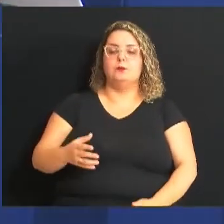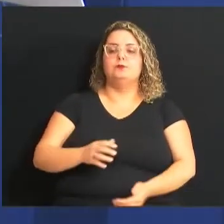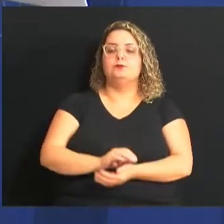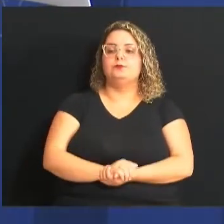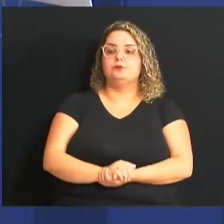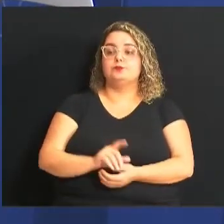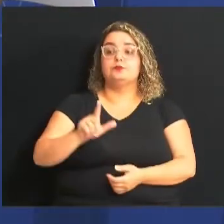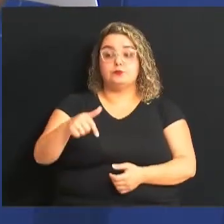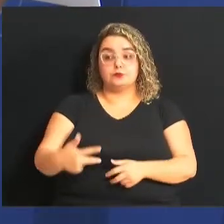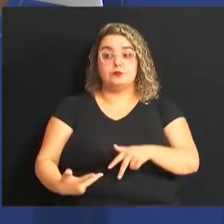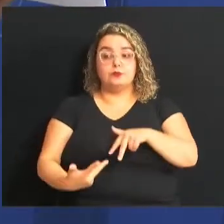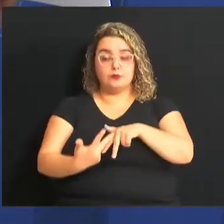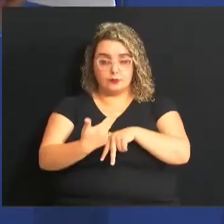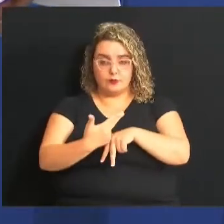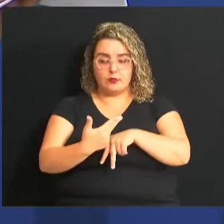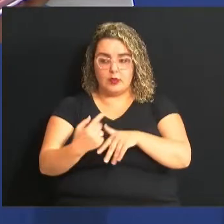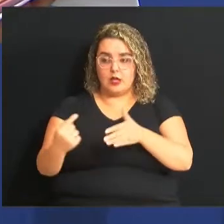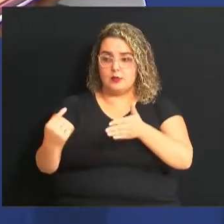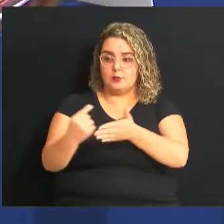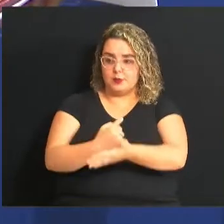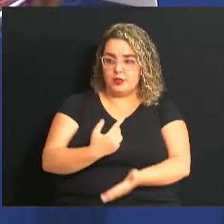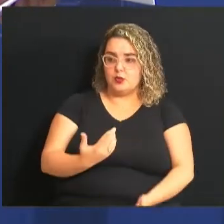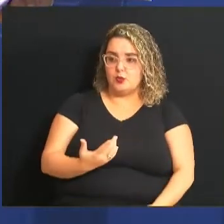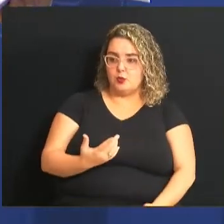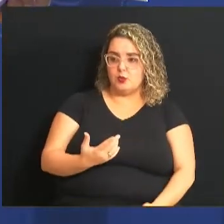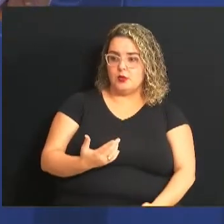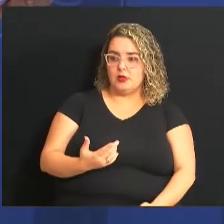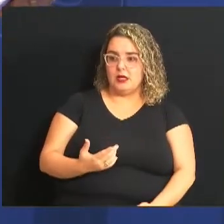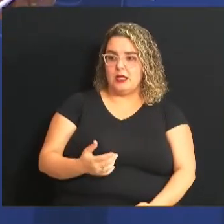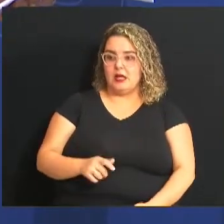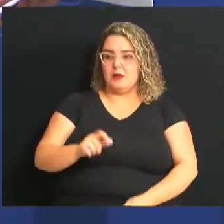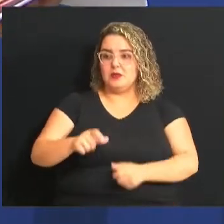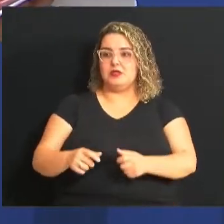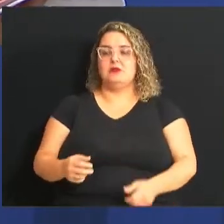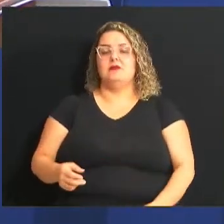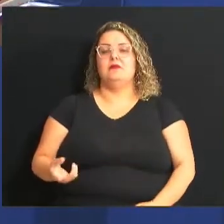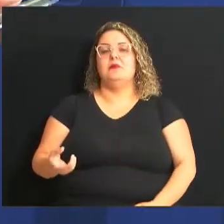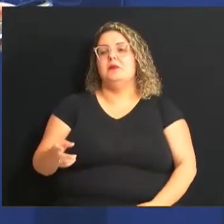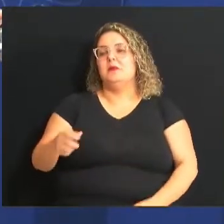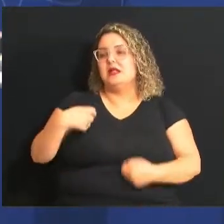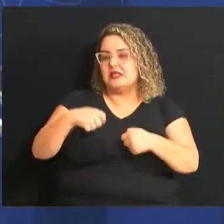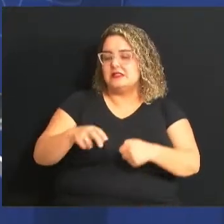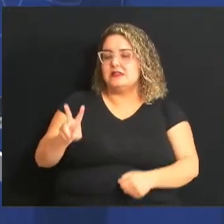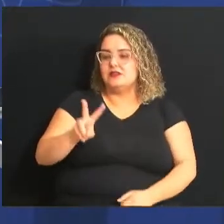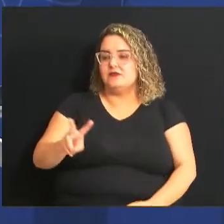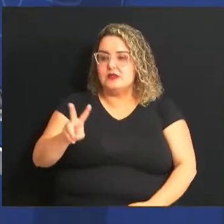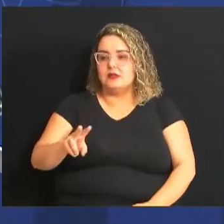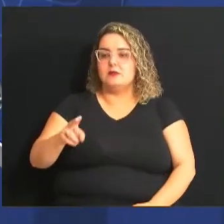da cirurgia, ele pergunta, a pessoa fica refém de vitaminas e nutrientes?